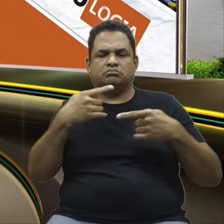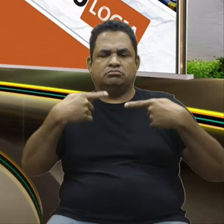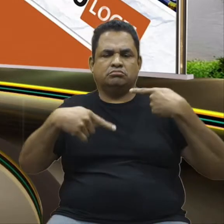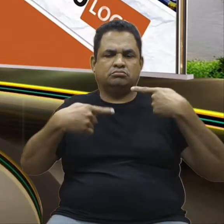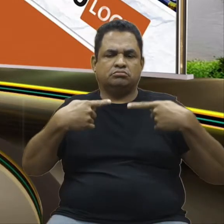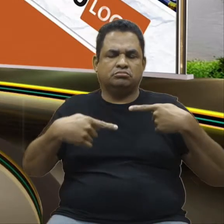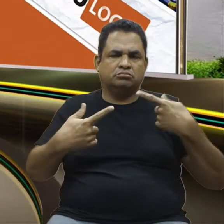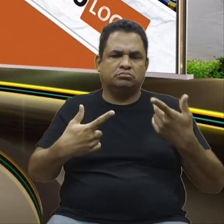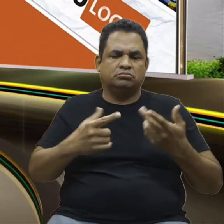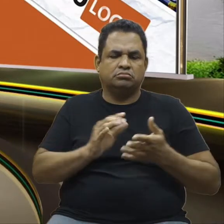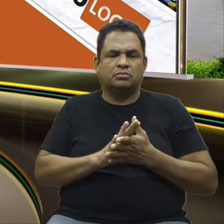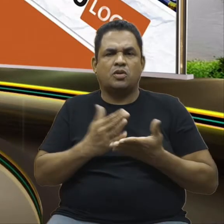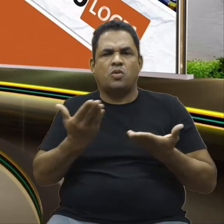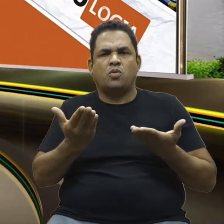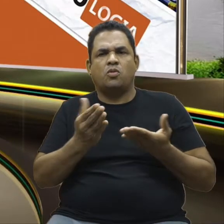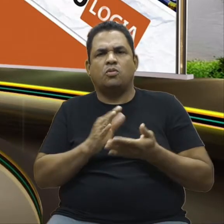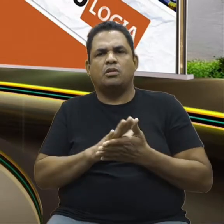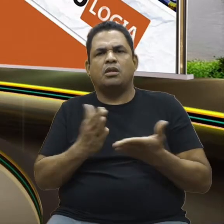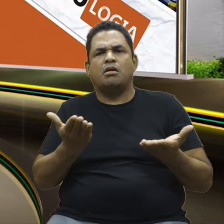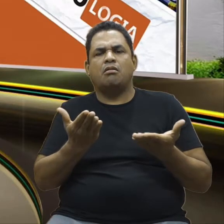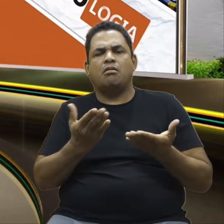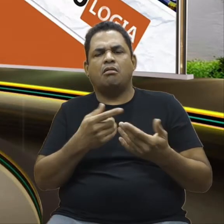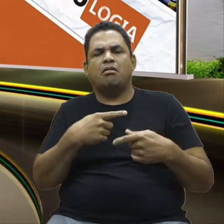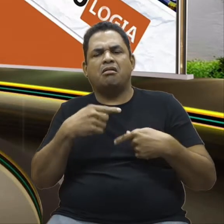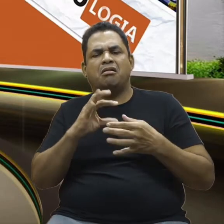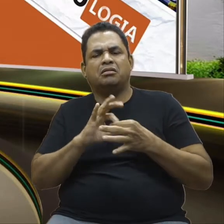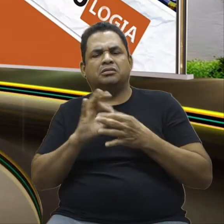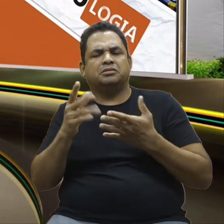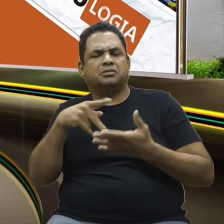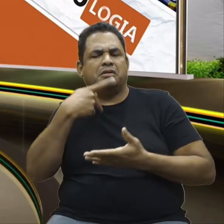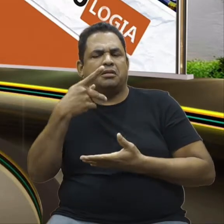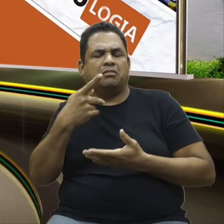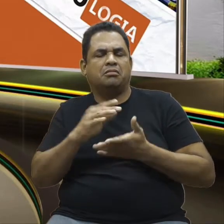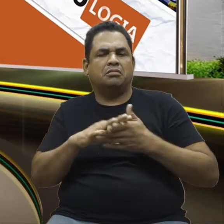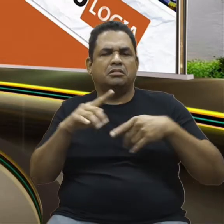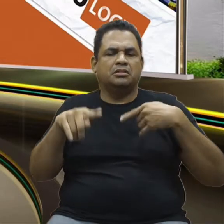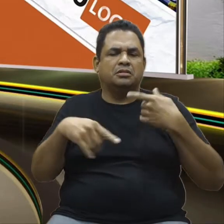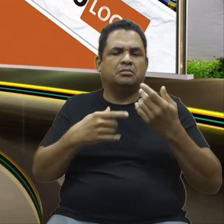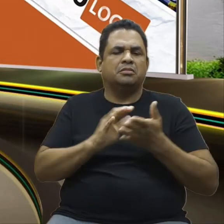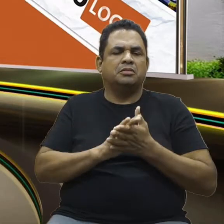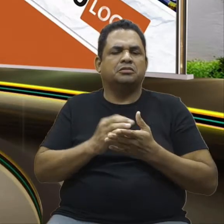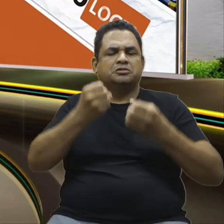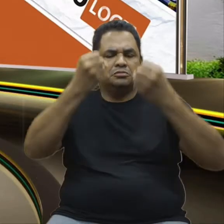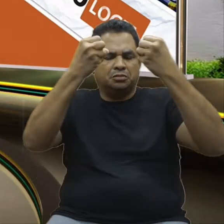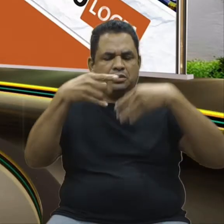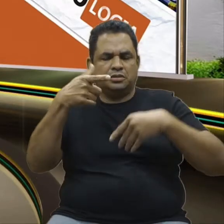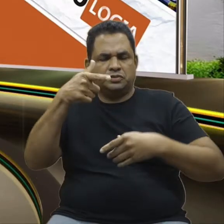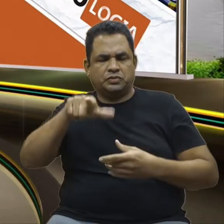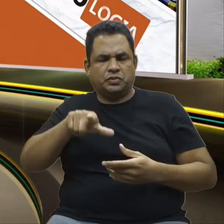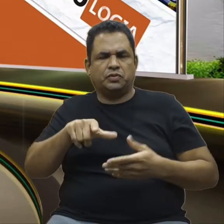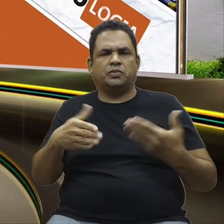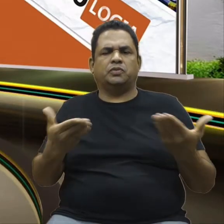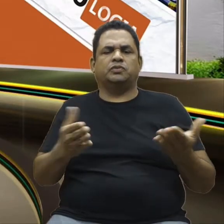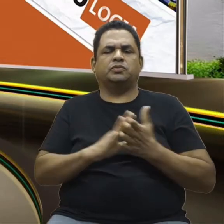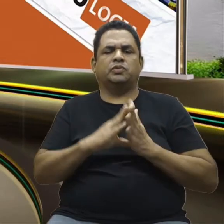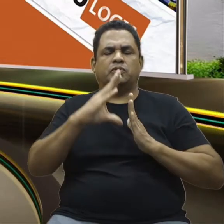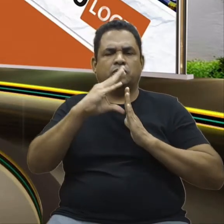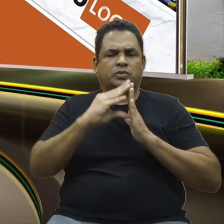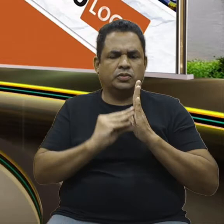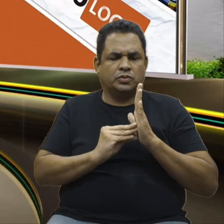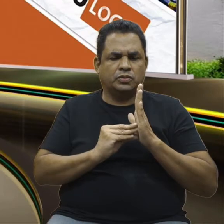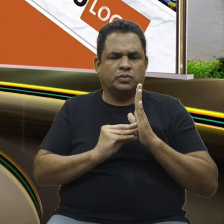né? Alguma coisa que na aula a gente deixou de falar, que a gente fala, dá uma reforçada, né, no conteúdo, dá